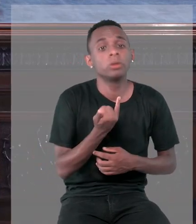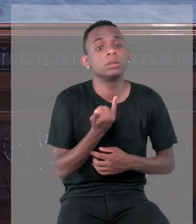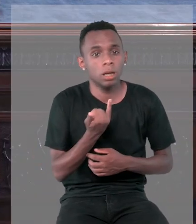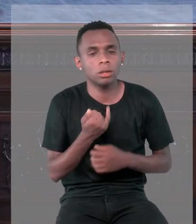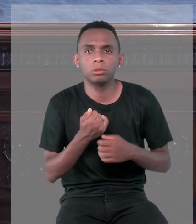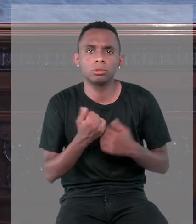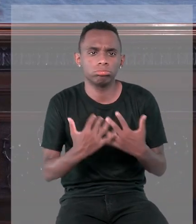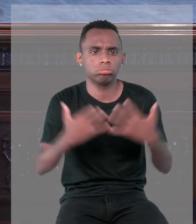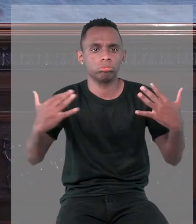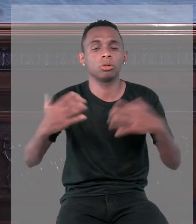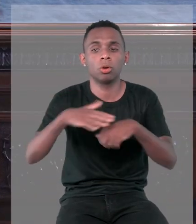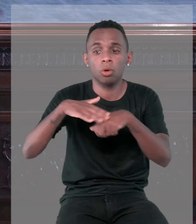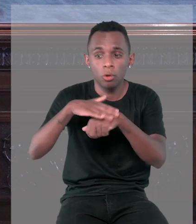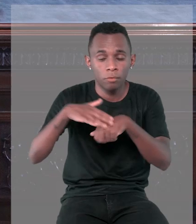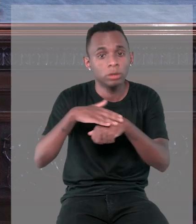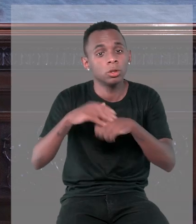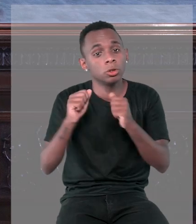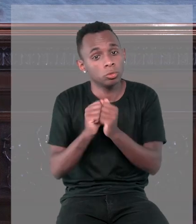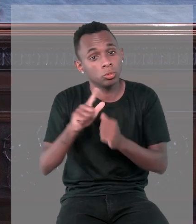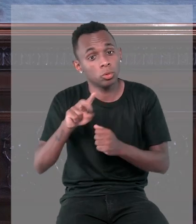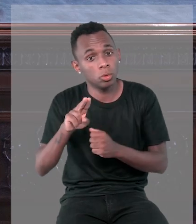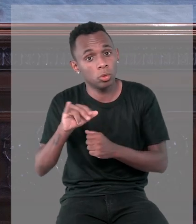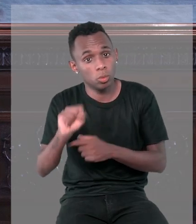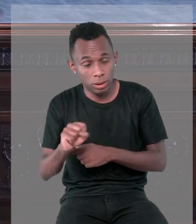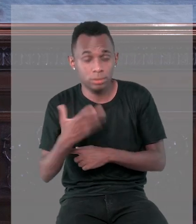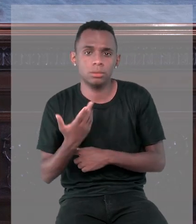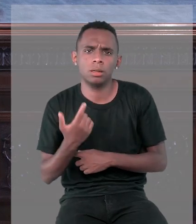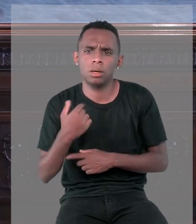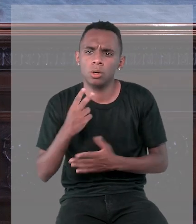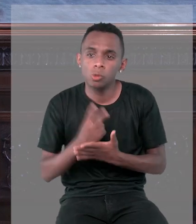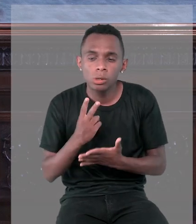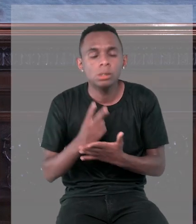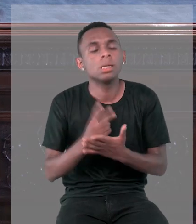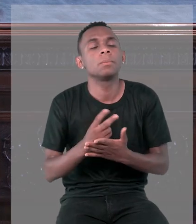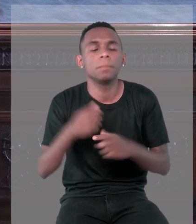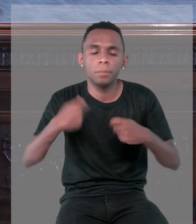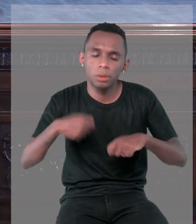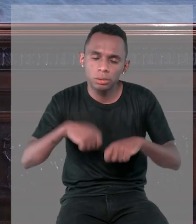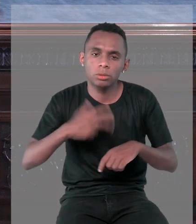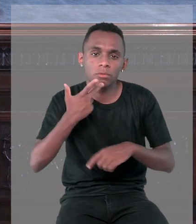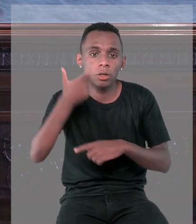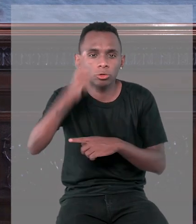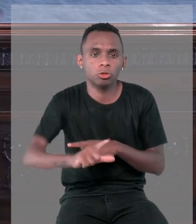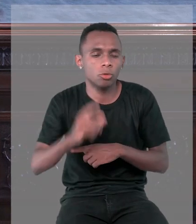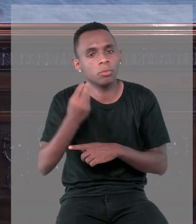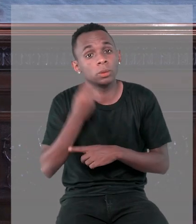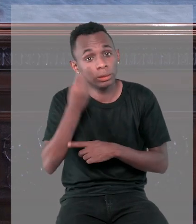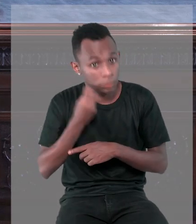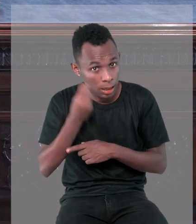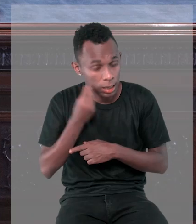em público de conversar junto com o Luiz Gifone, eu sempre tenho que realçar um episódio.